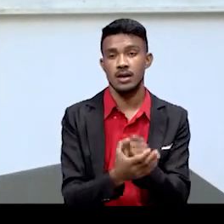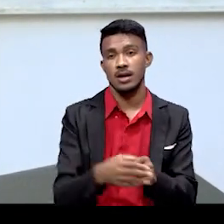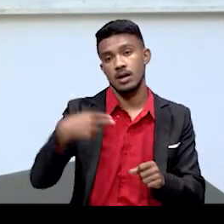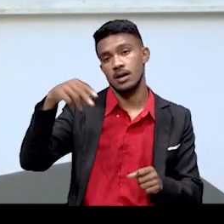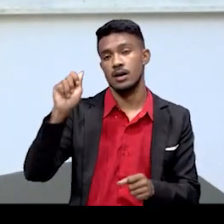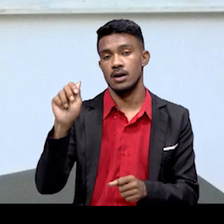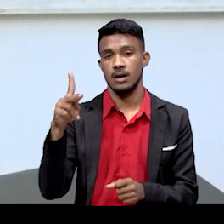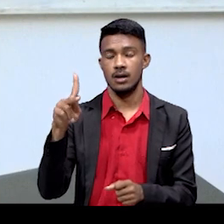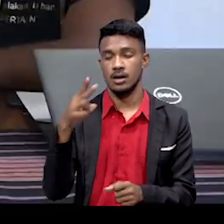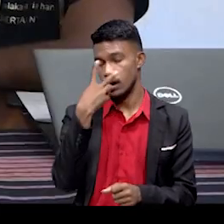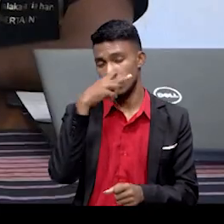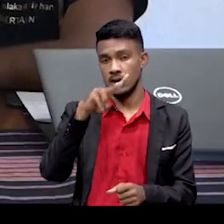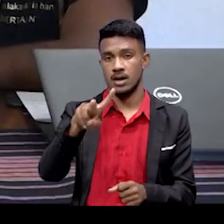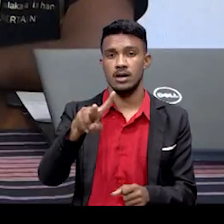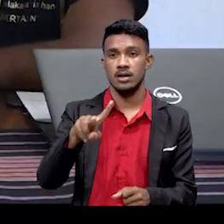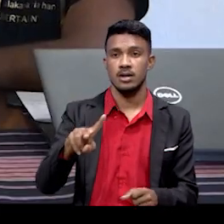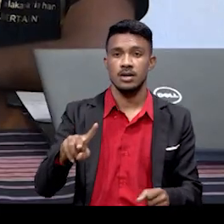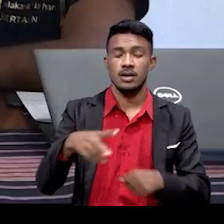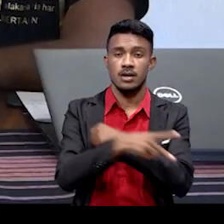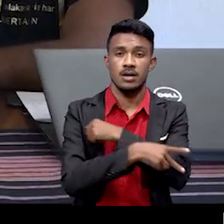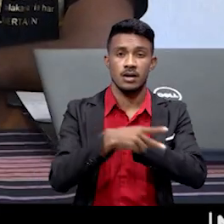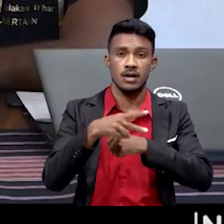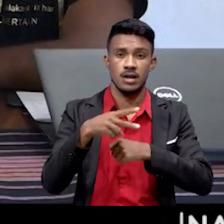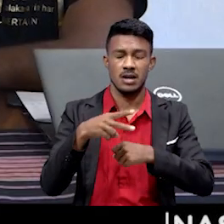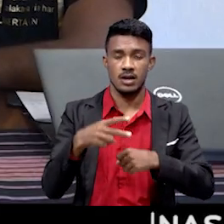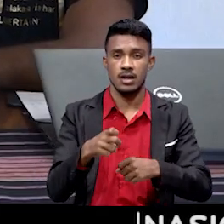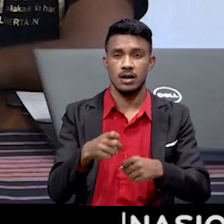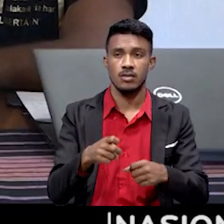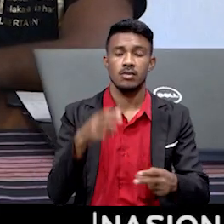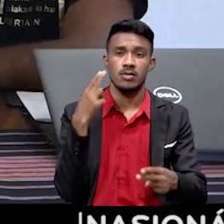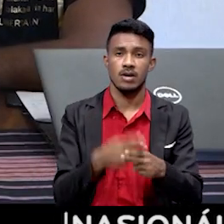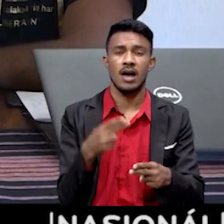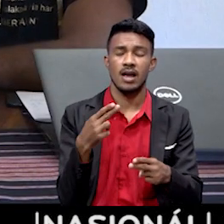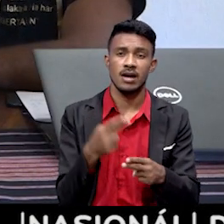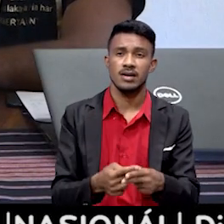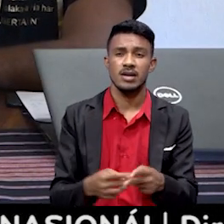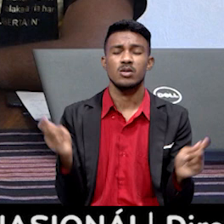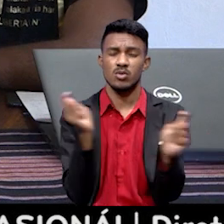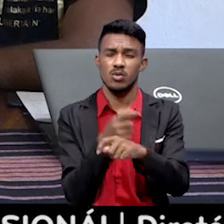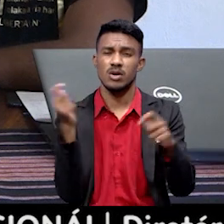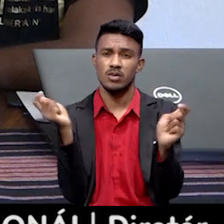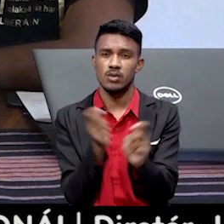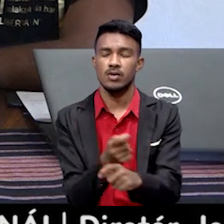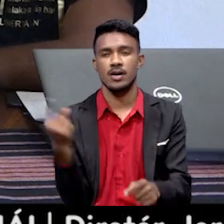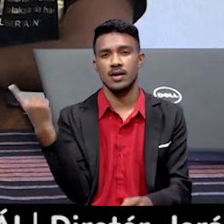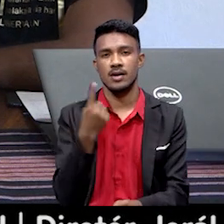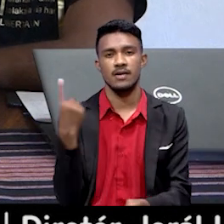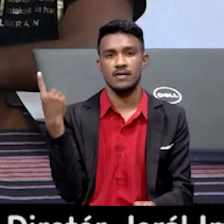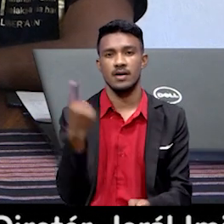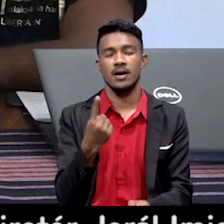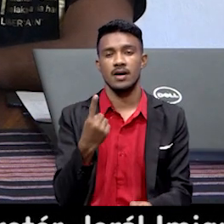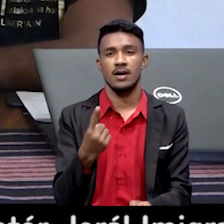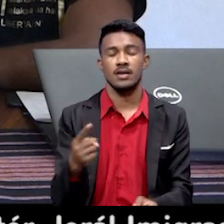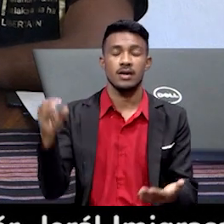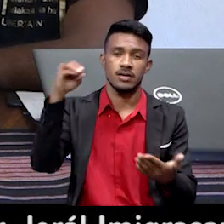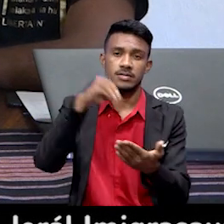atu pensão vitalícia atu nia narane sira troca tum saemos na fatin ela nia propósito